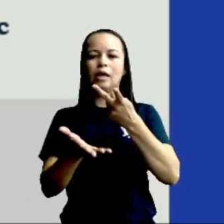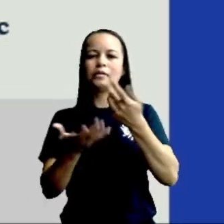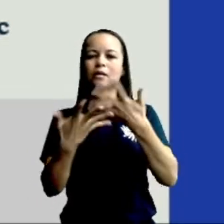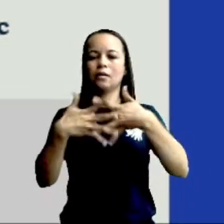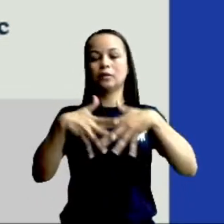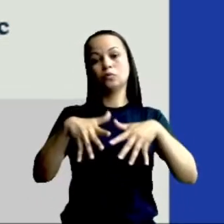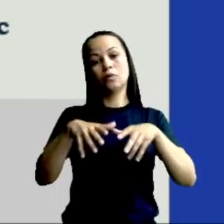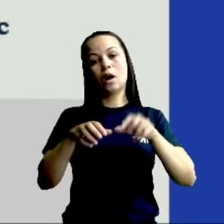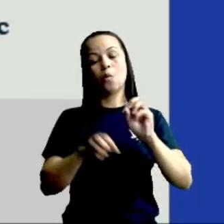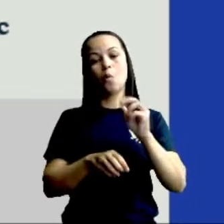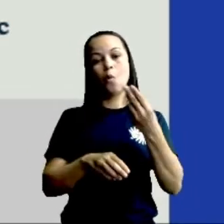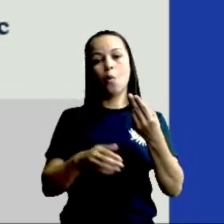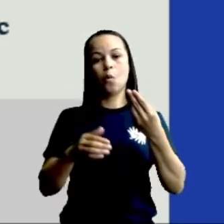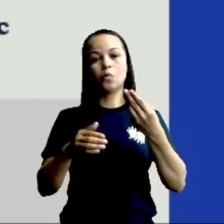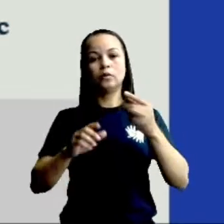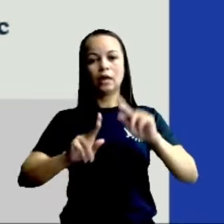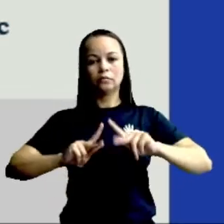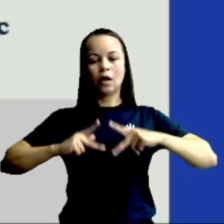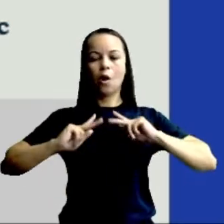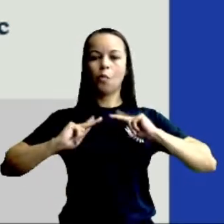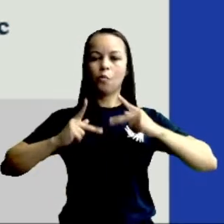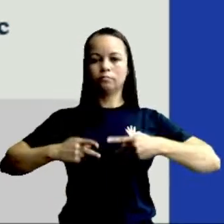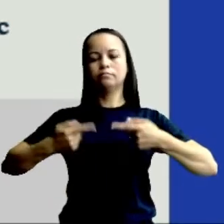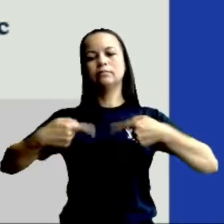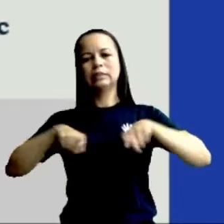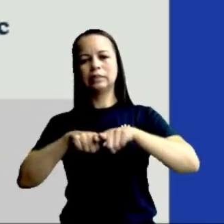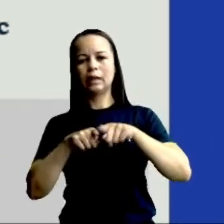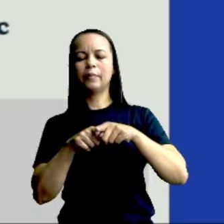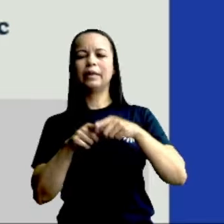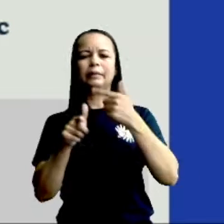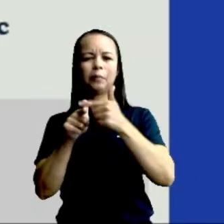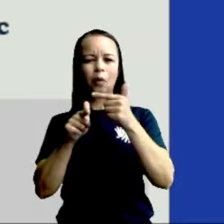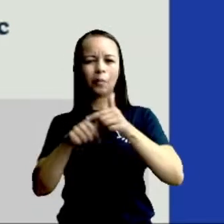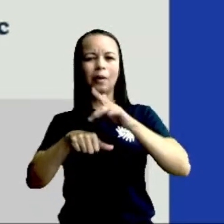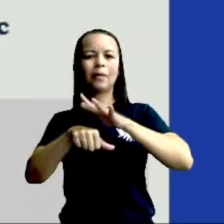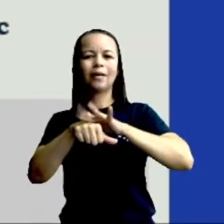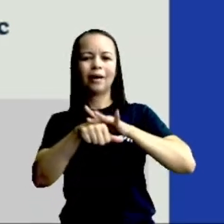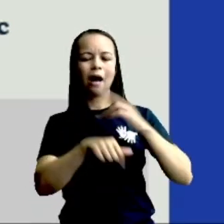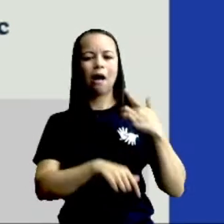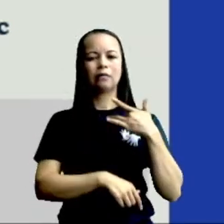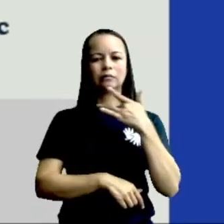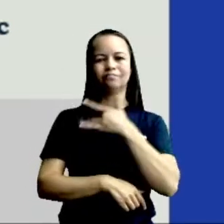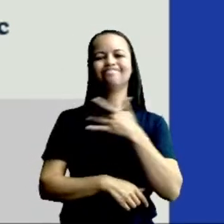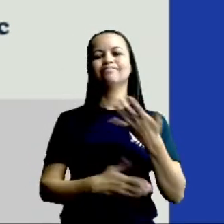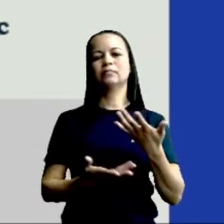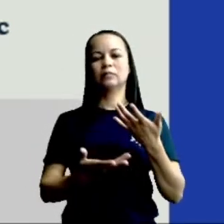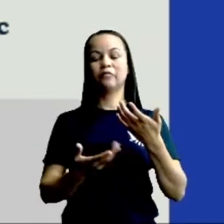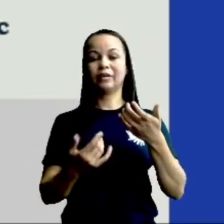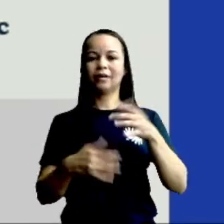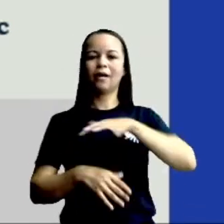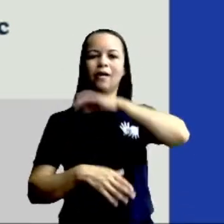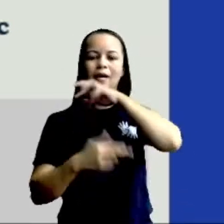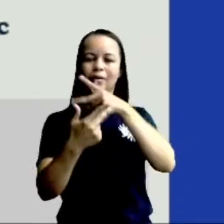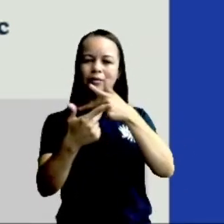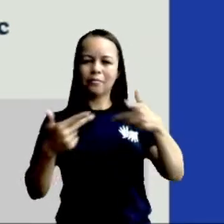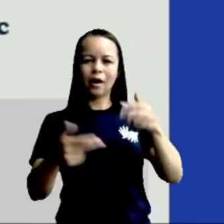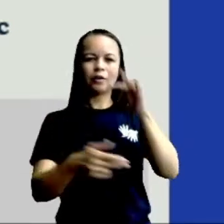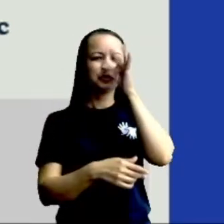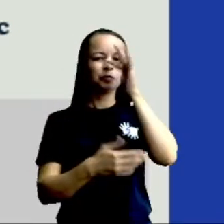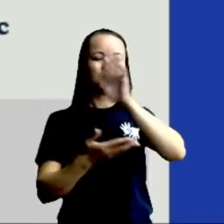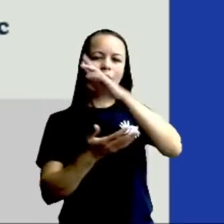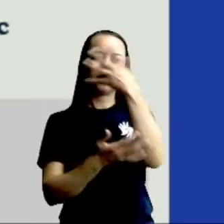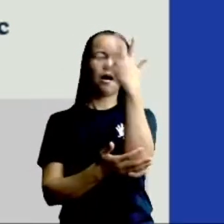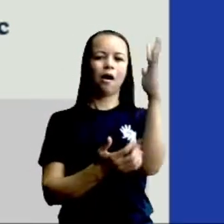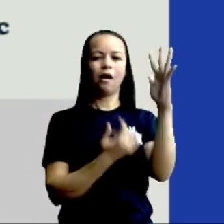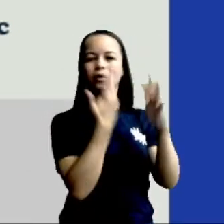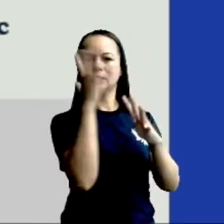da ação humana e gera danos à nossa saúde, além de afetar animais, plantas e todos